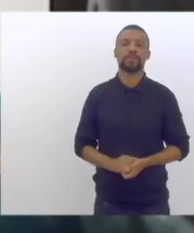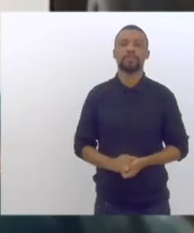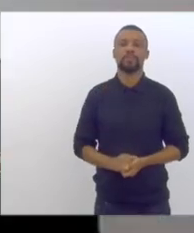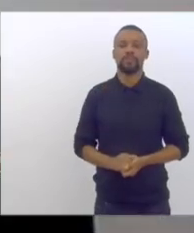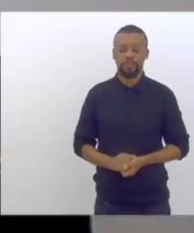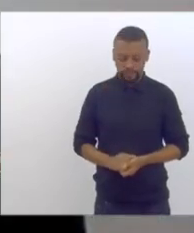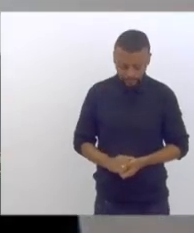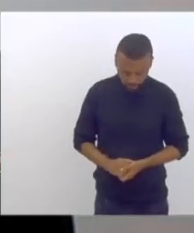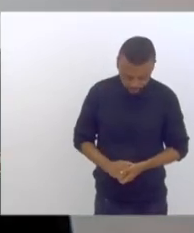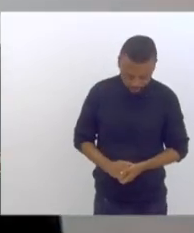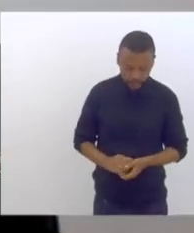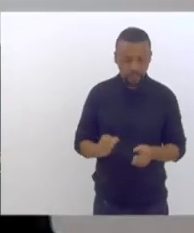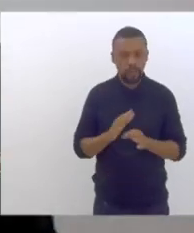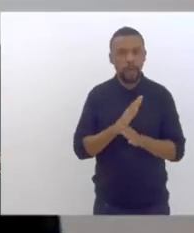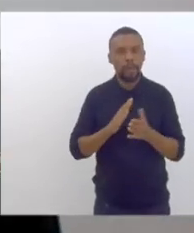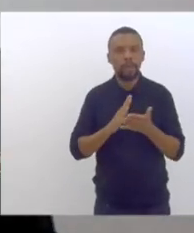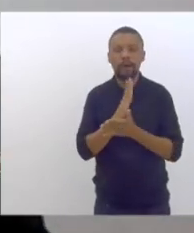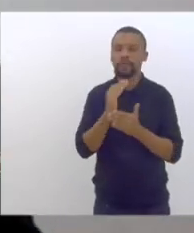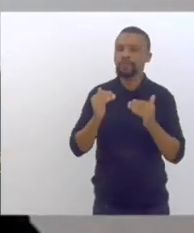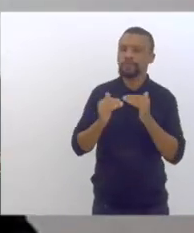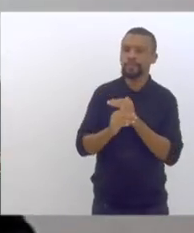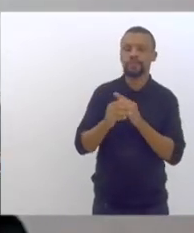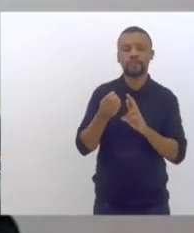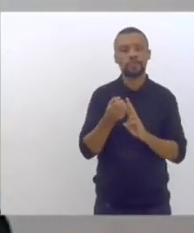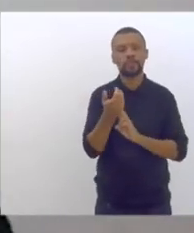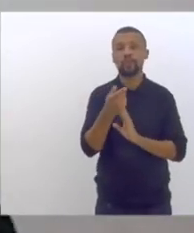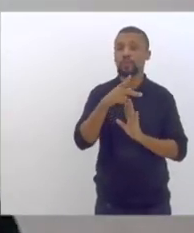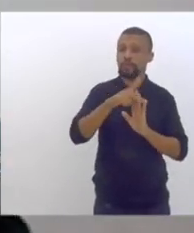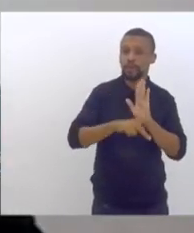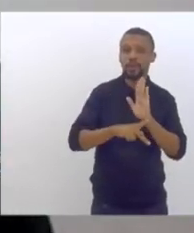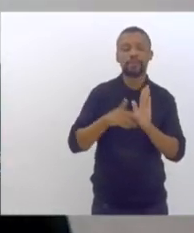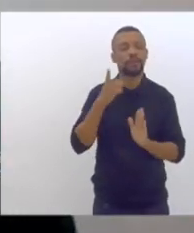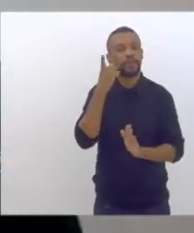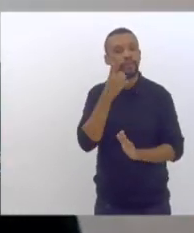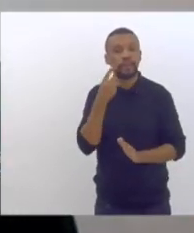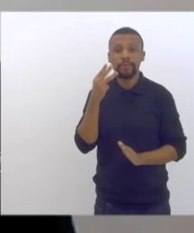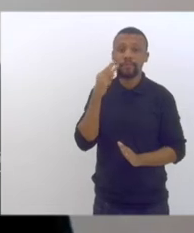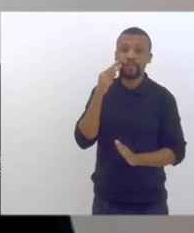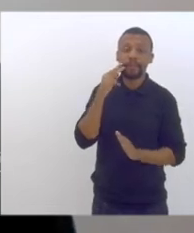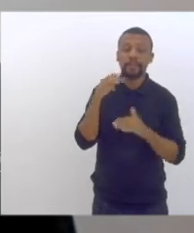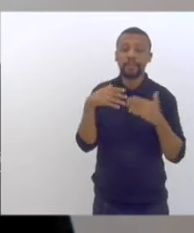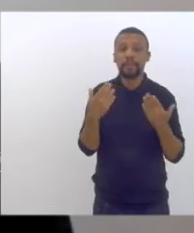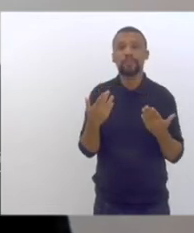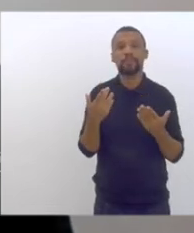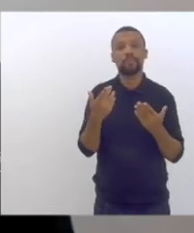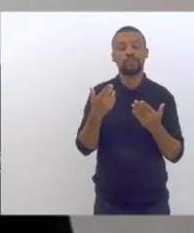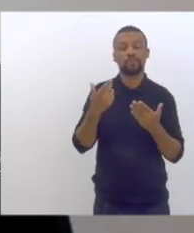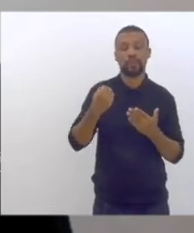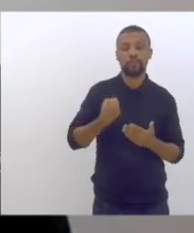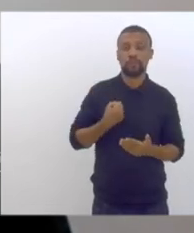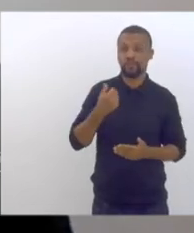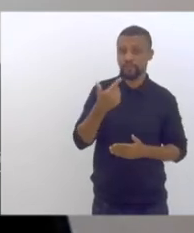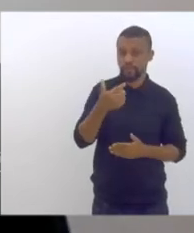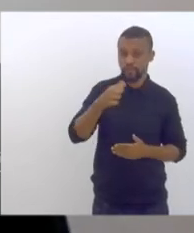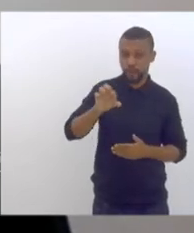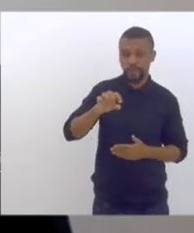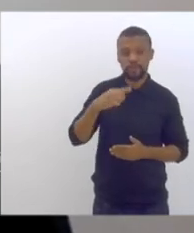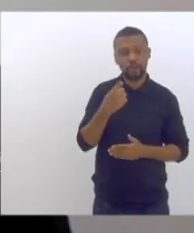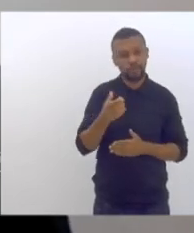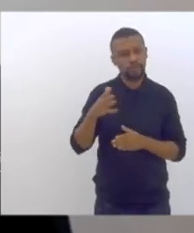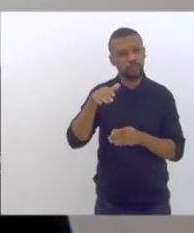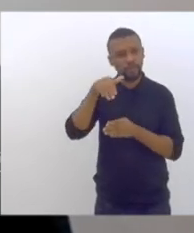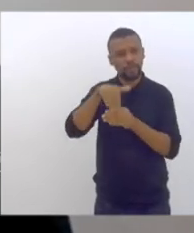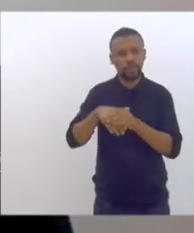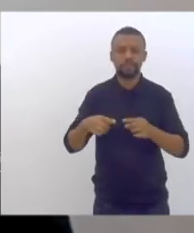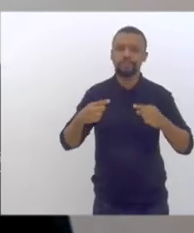e vão vir para aprovada divergências lá tudo venceu Deputado Valdete E aí dizendo o 29 Nós voltamos pela